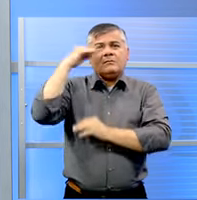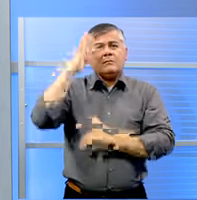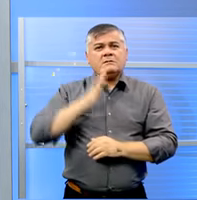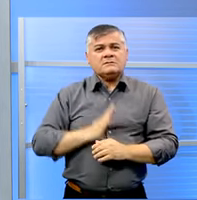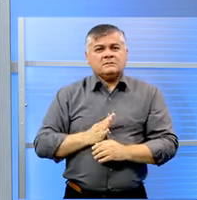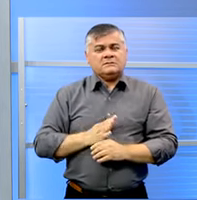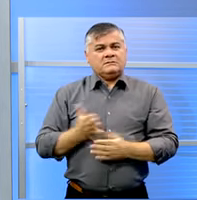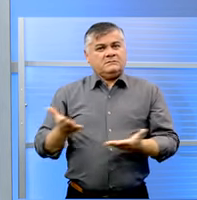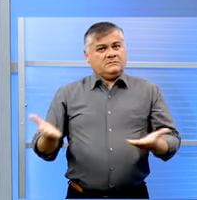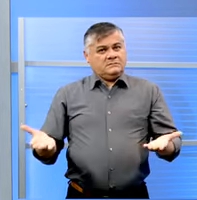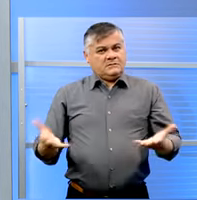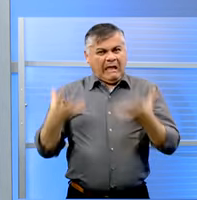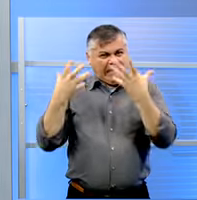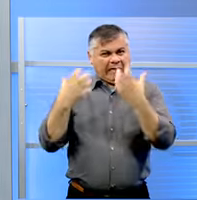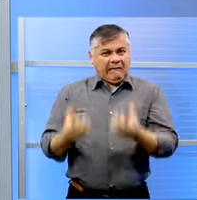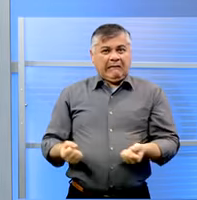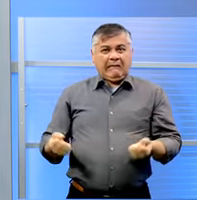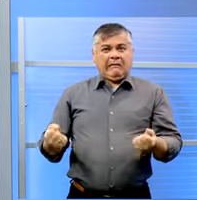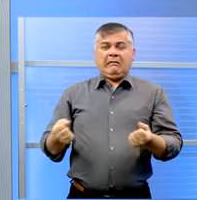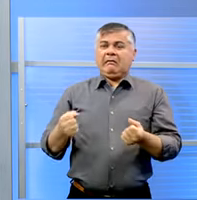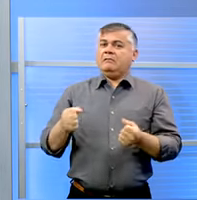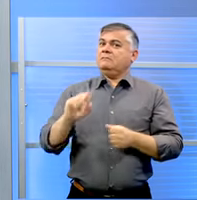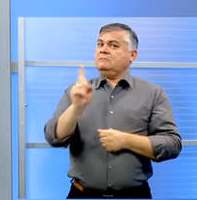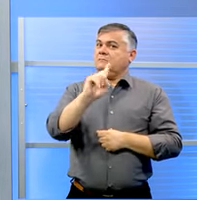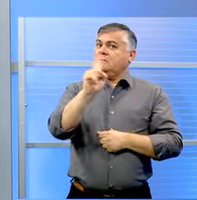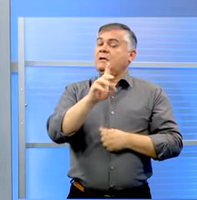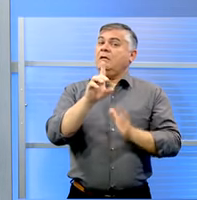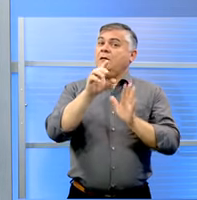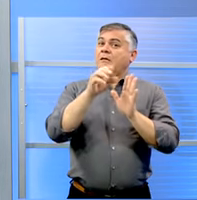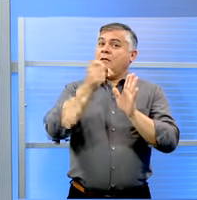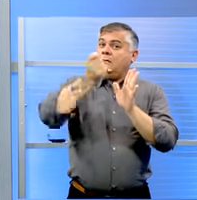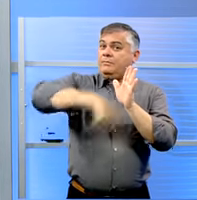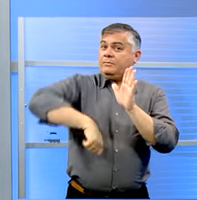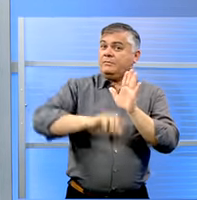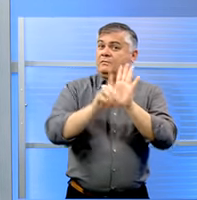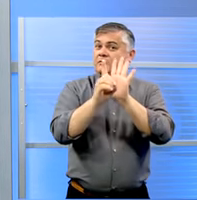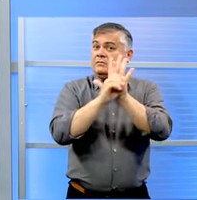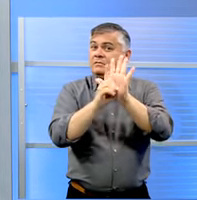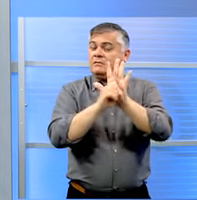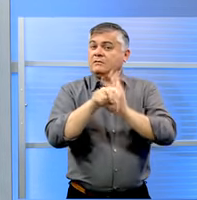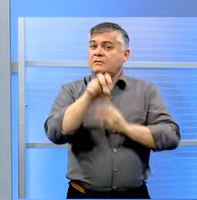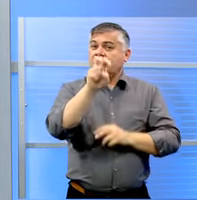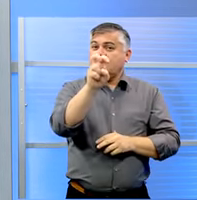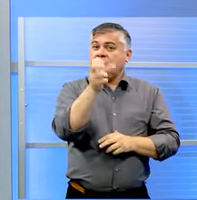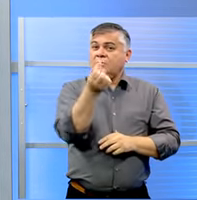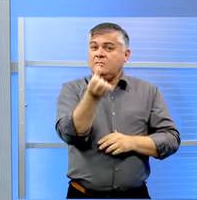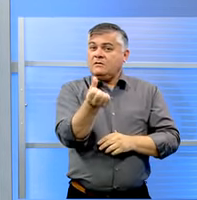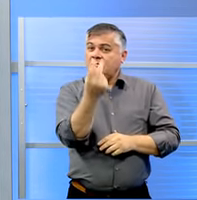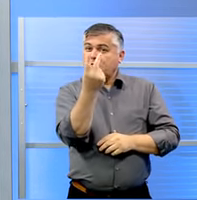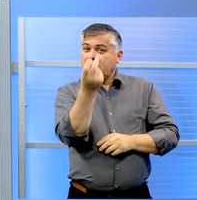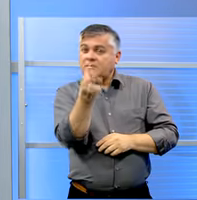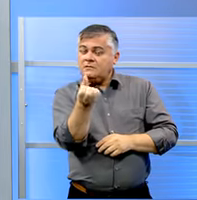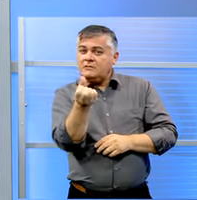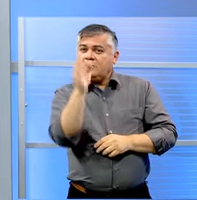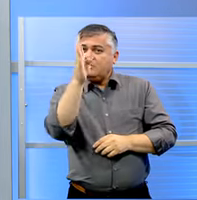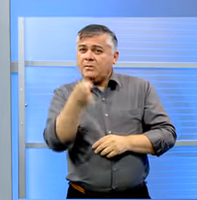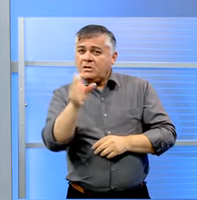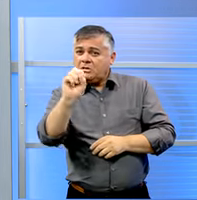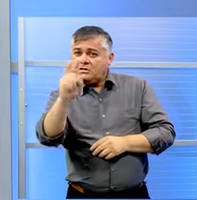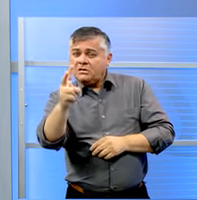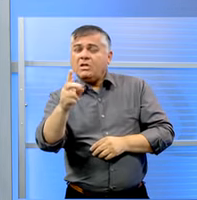mais aceitar isso. O próprio decreto 5626 vem esclarecendo que eu, você, professor, e